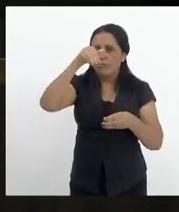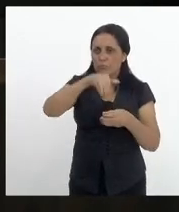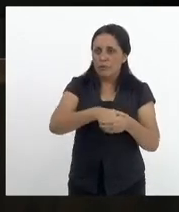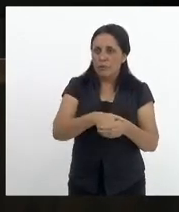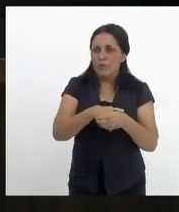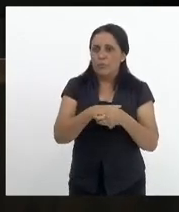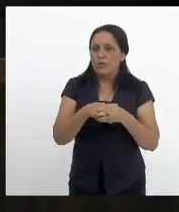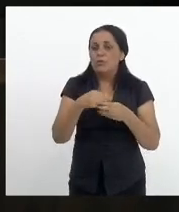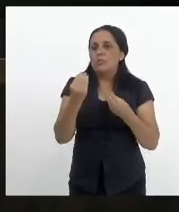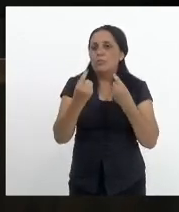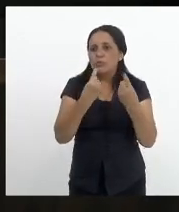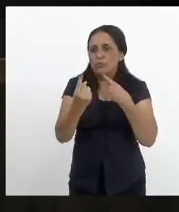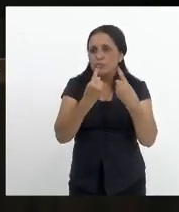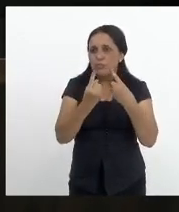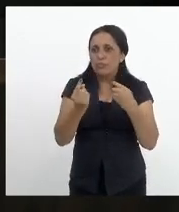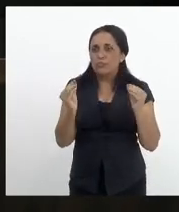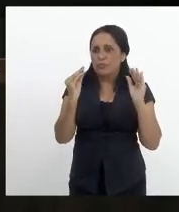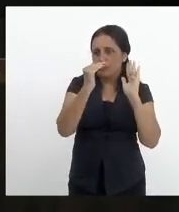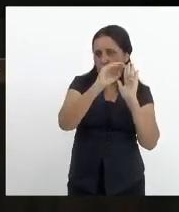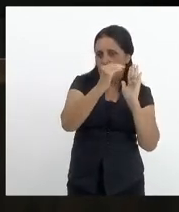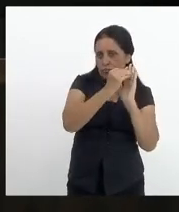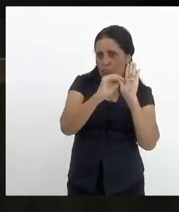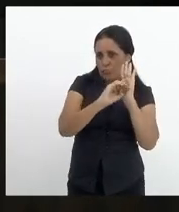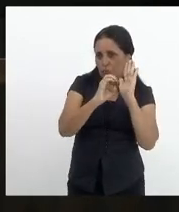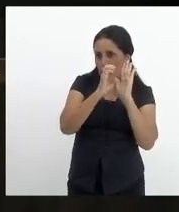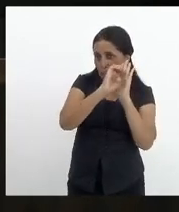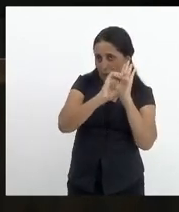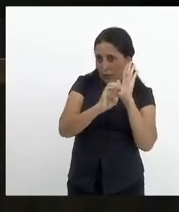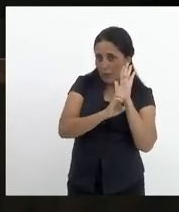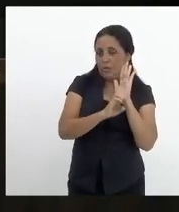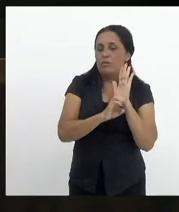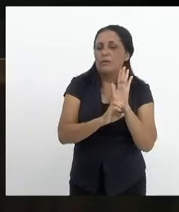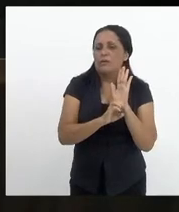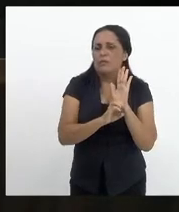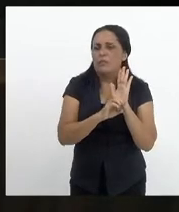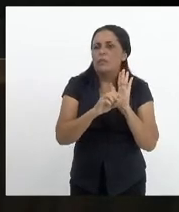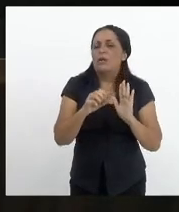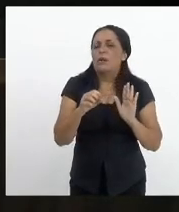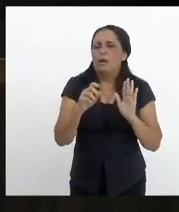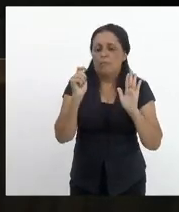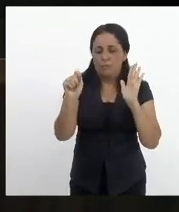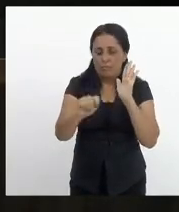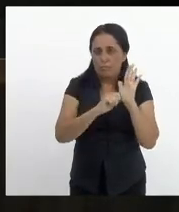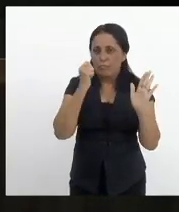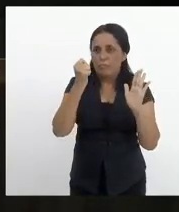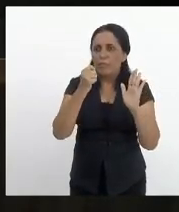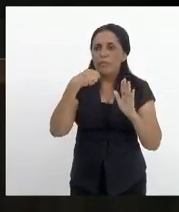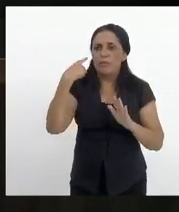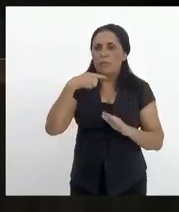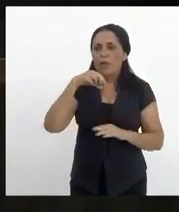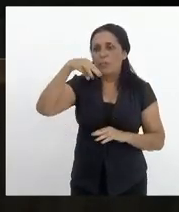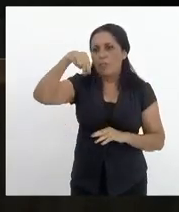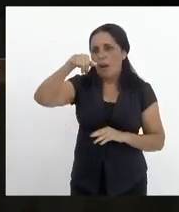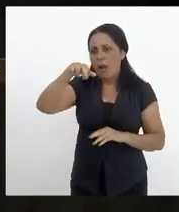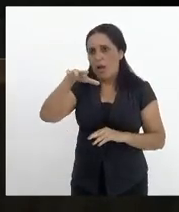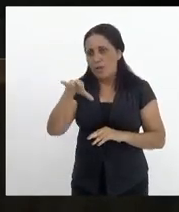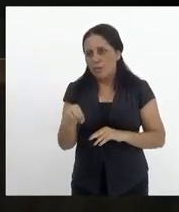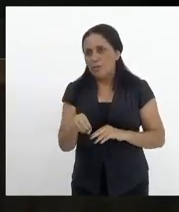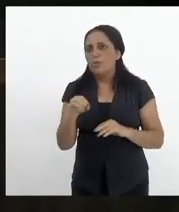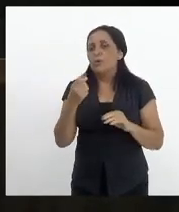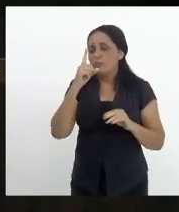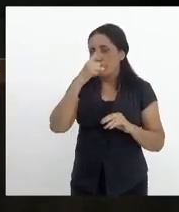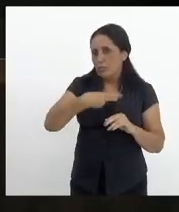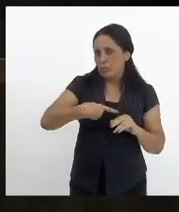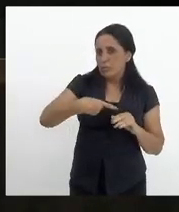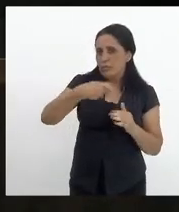assim emendado. Projeto de lei 3554-A, de 21, de autoria do deputado Márcio Galberto, que autoriza o Poder Executivo a conceder o